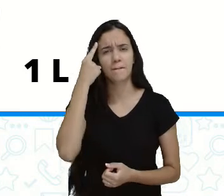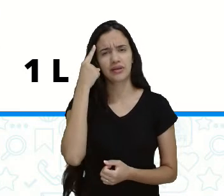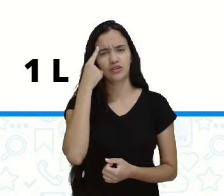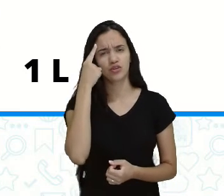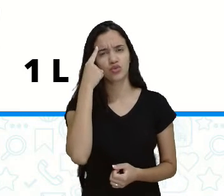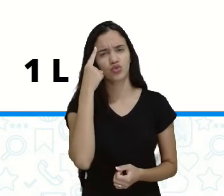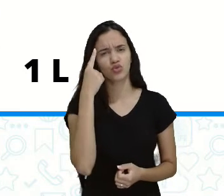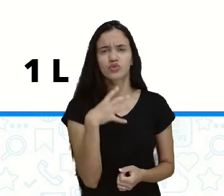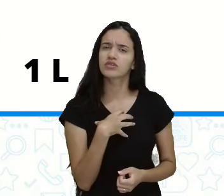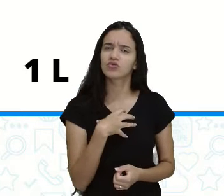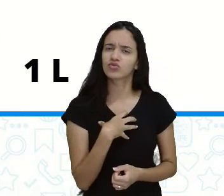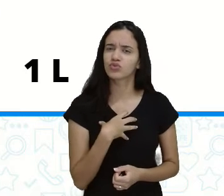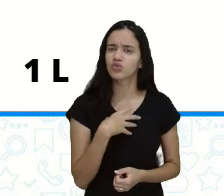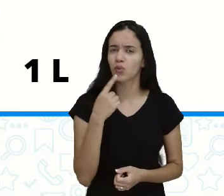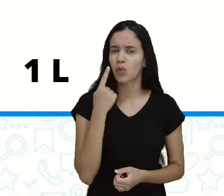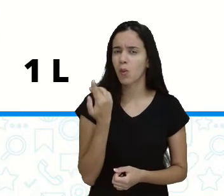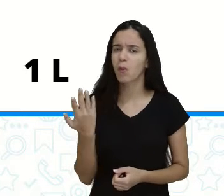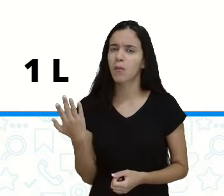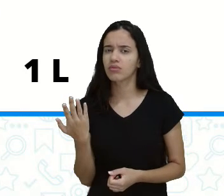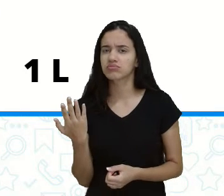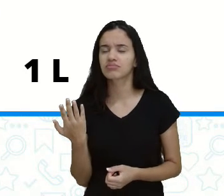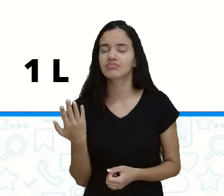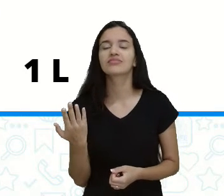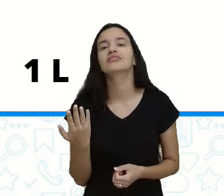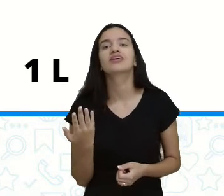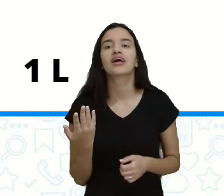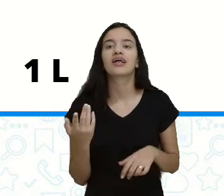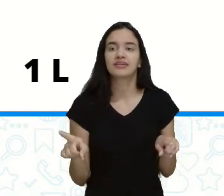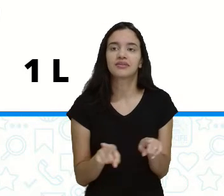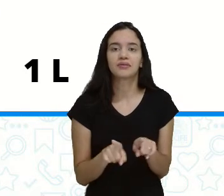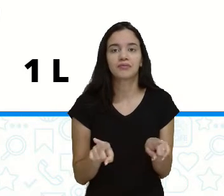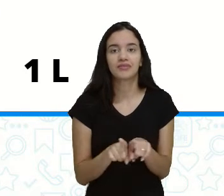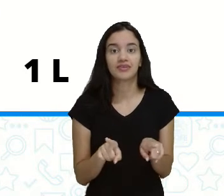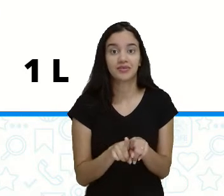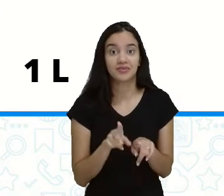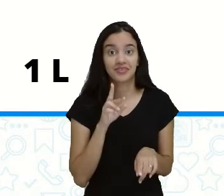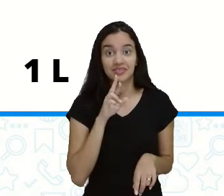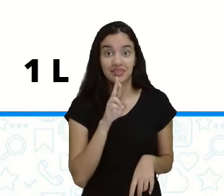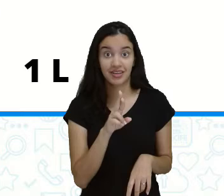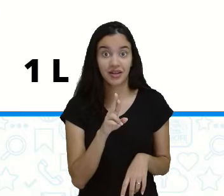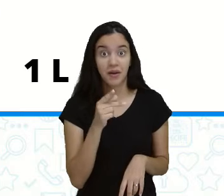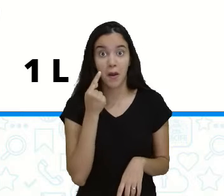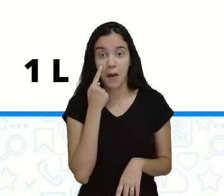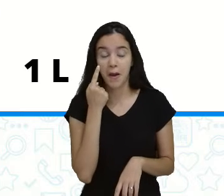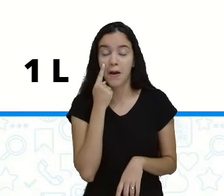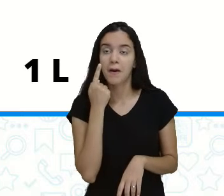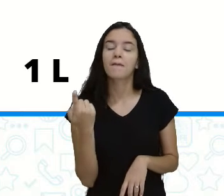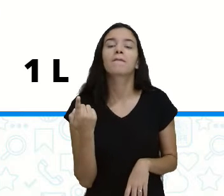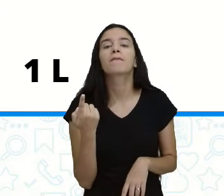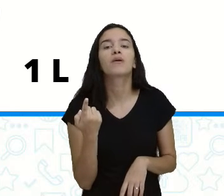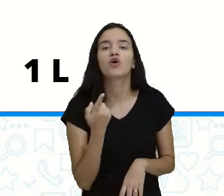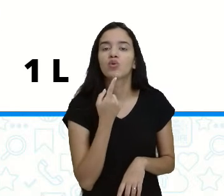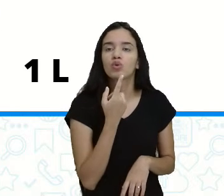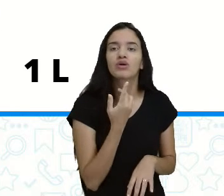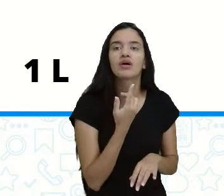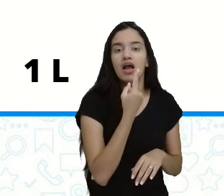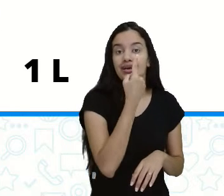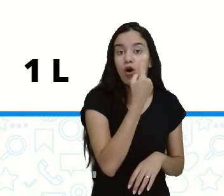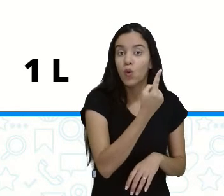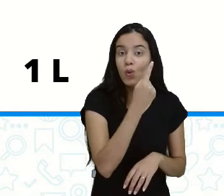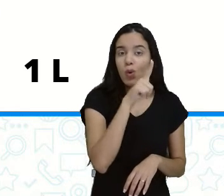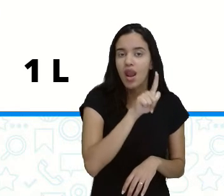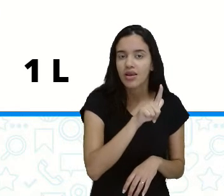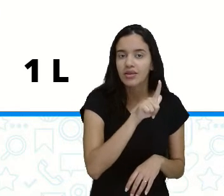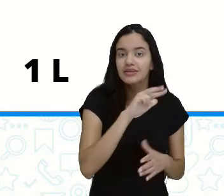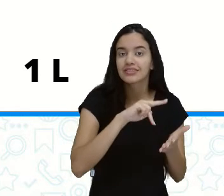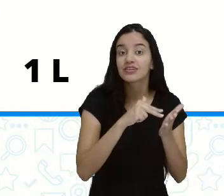maneira? Porque você poderia ter pensado de outra maneira e ter chegado também a esse resultado. Ó. Para cada 1 litro, 5 copos